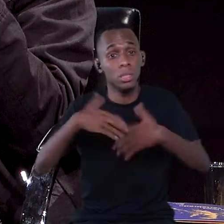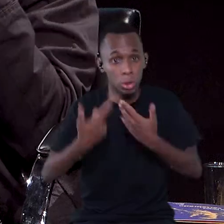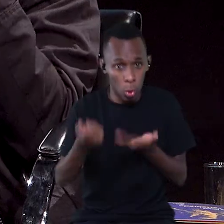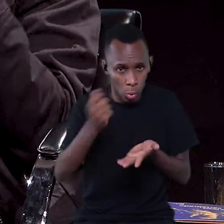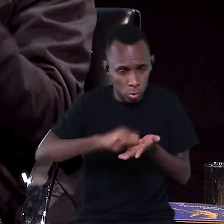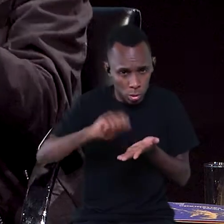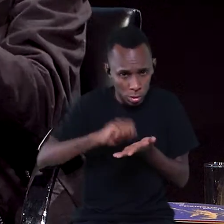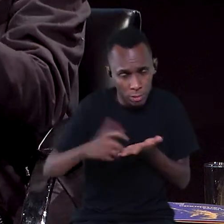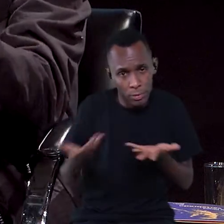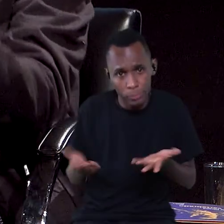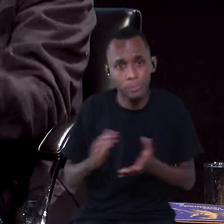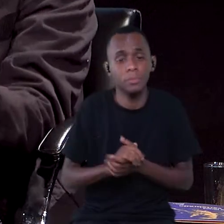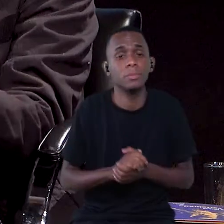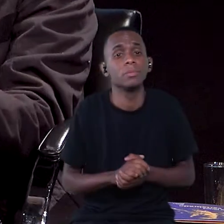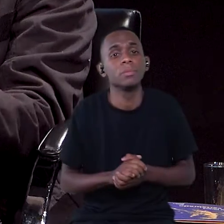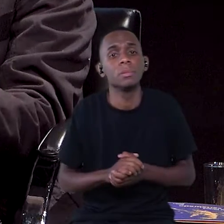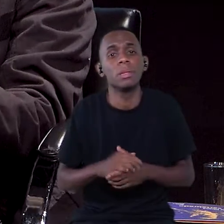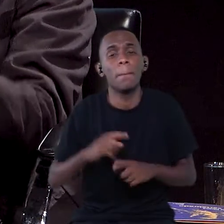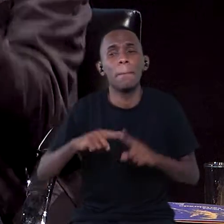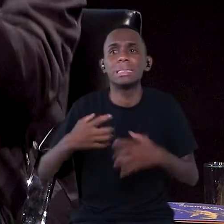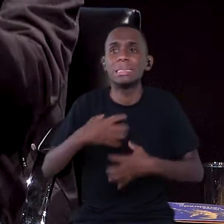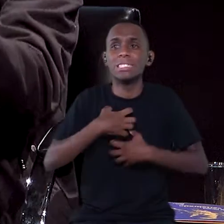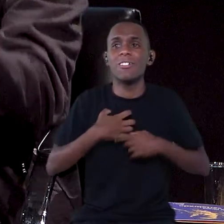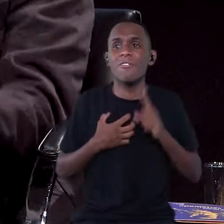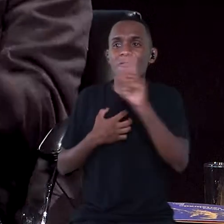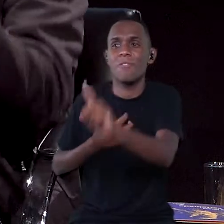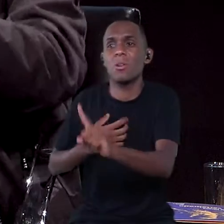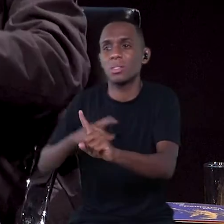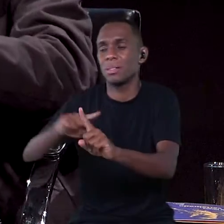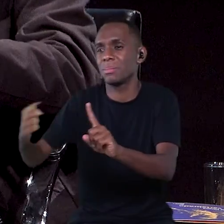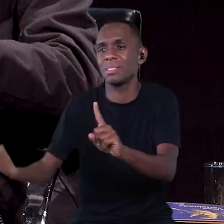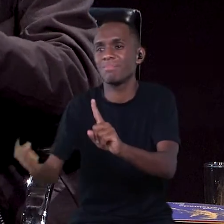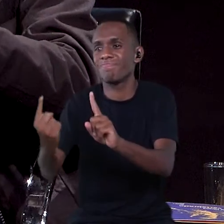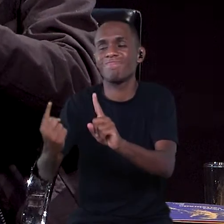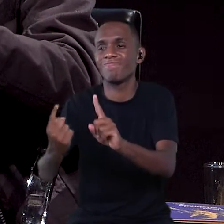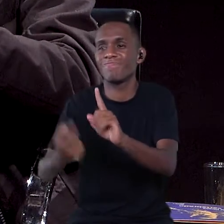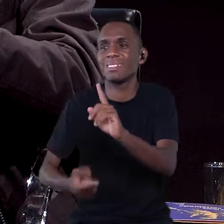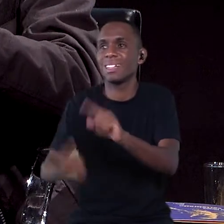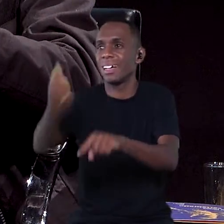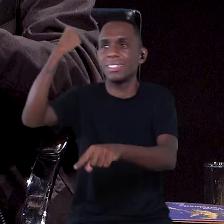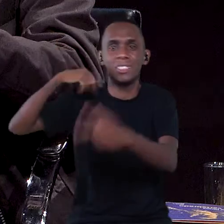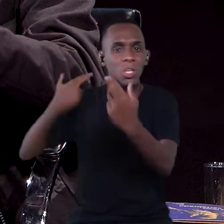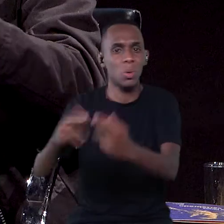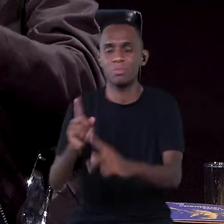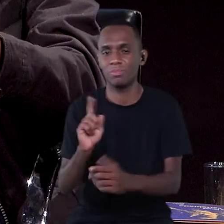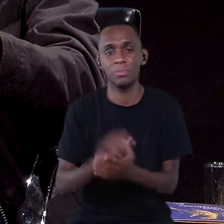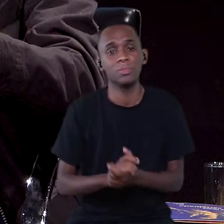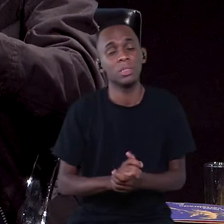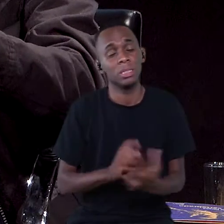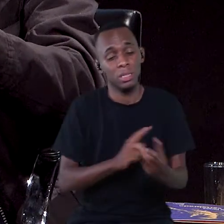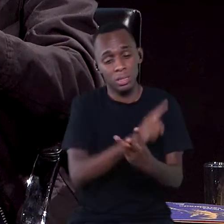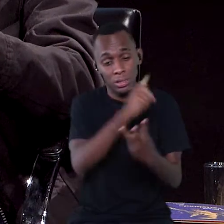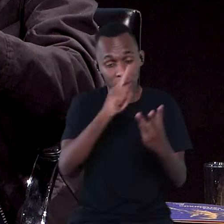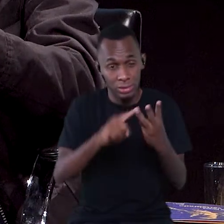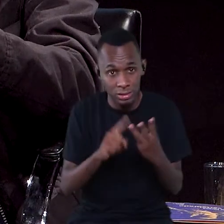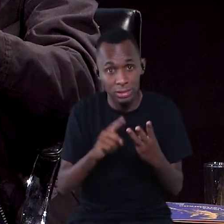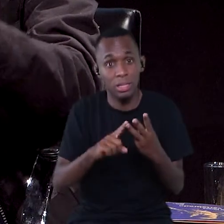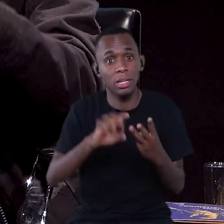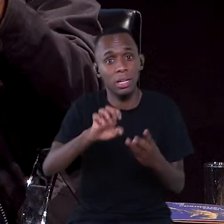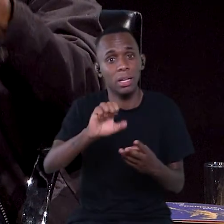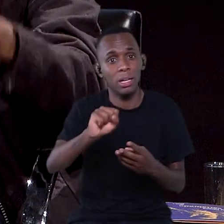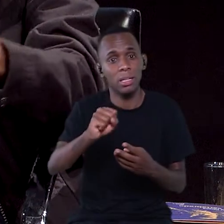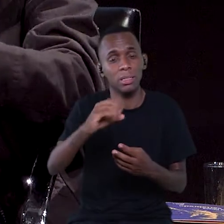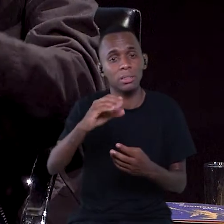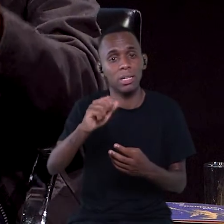volta buscando um elo perdido, o elo perdido não está lá. O desencanto aumenta. A terceira parte do livro é o quê? Se chama escavações.